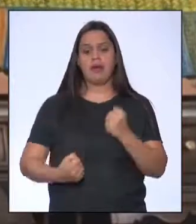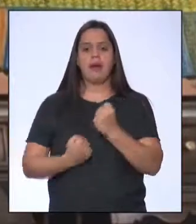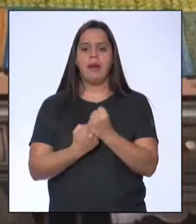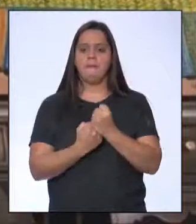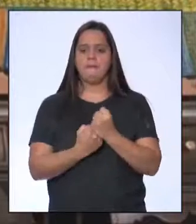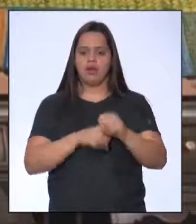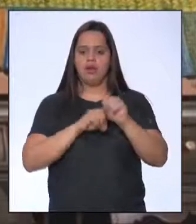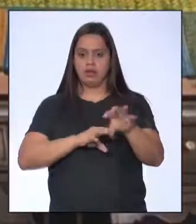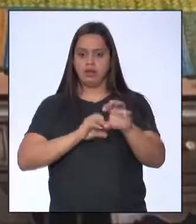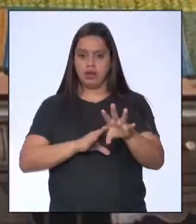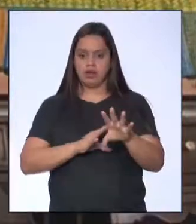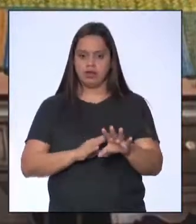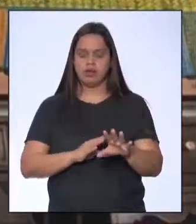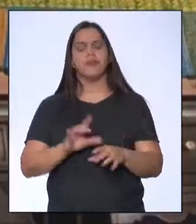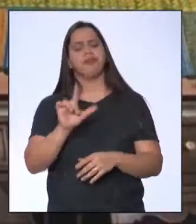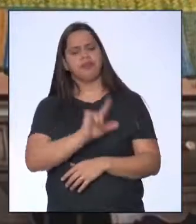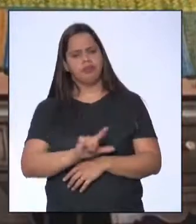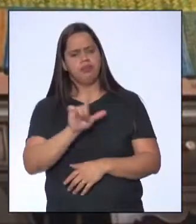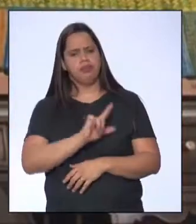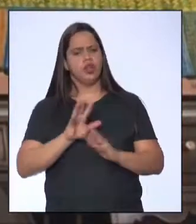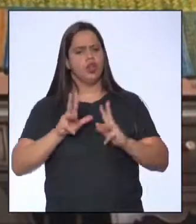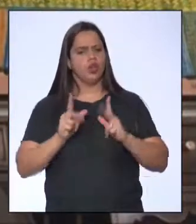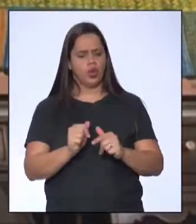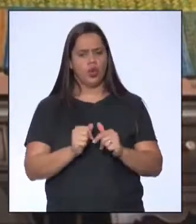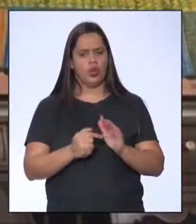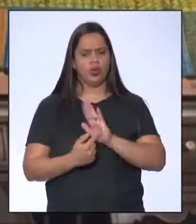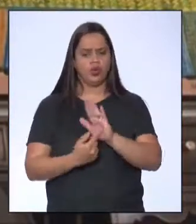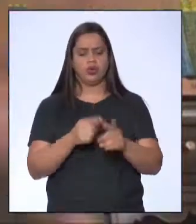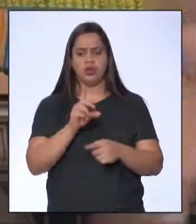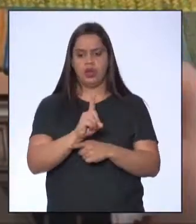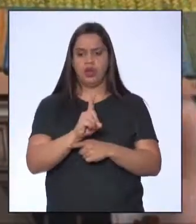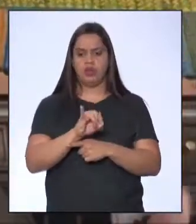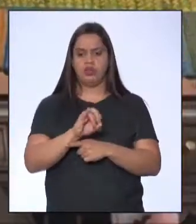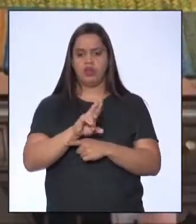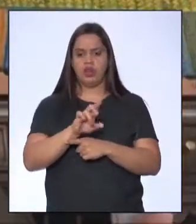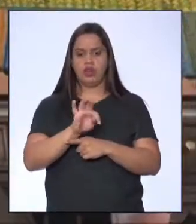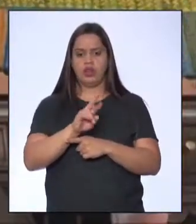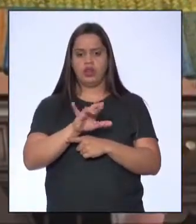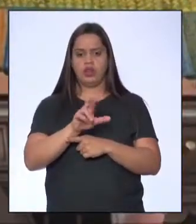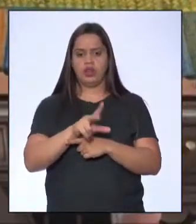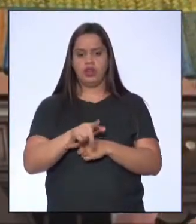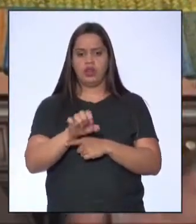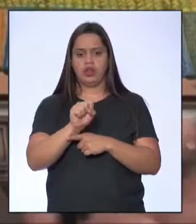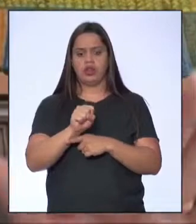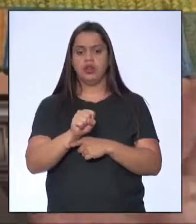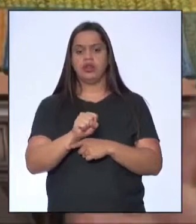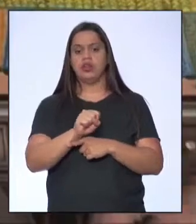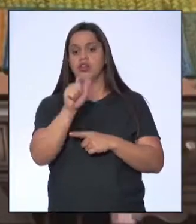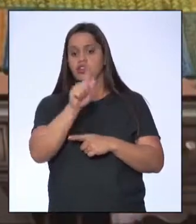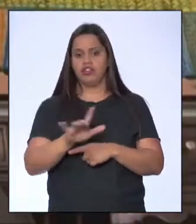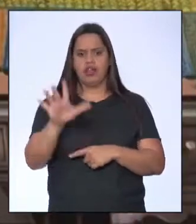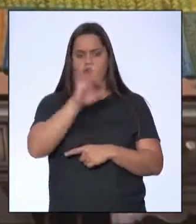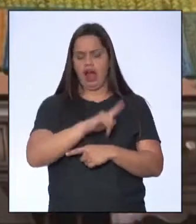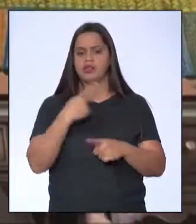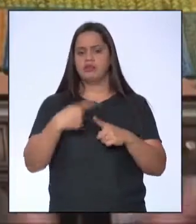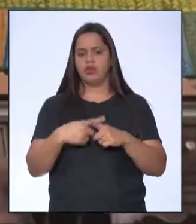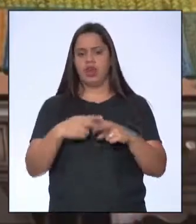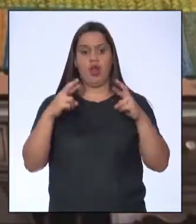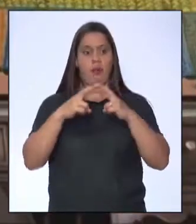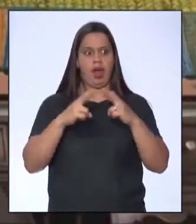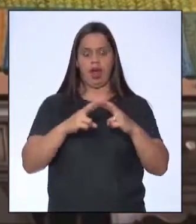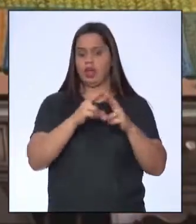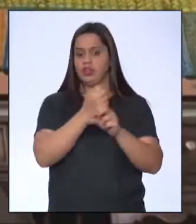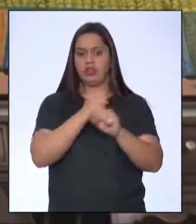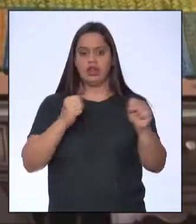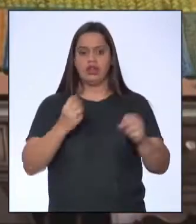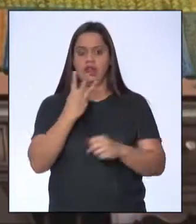E é claro que as diretrizes gerais vão daqui, até porque é uma rede gigantesca de 3.500.000 alunos. Se